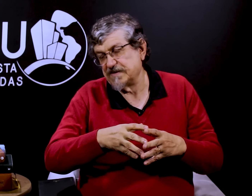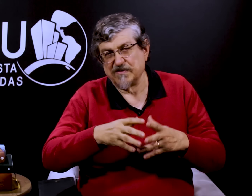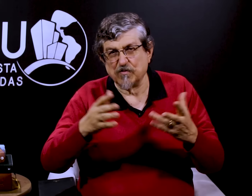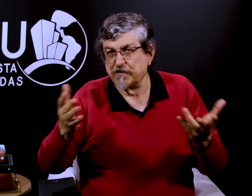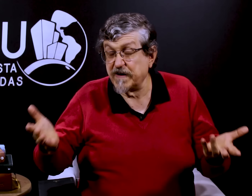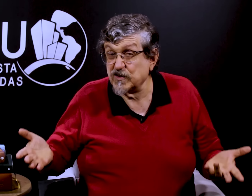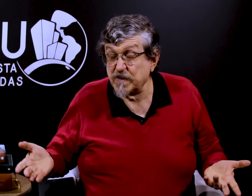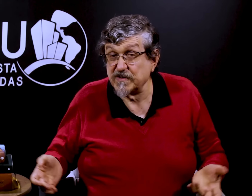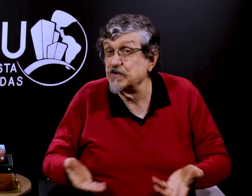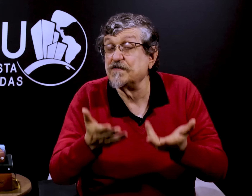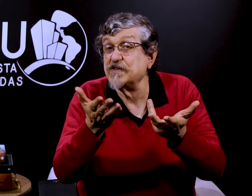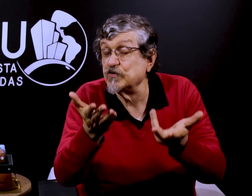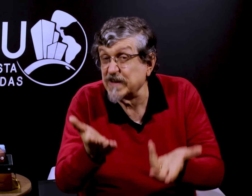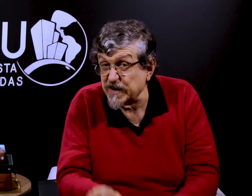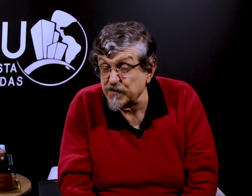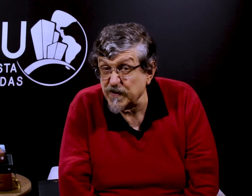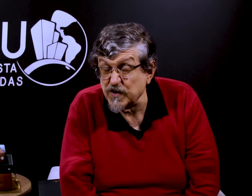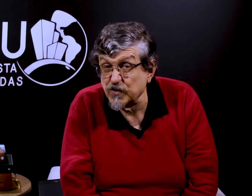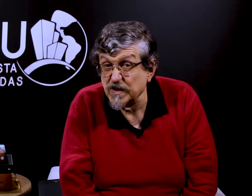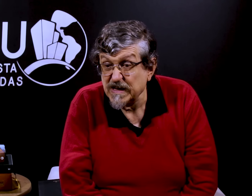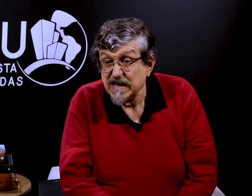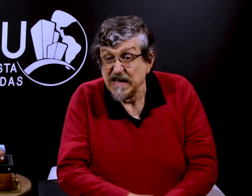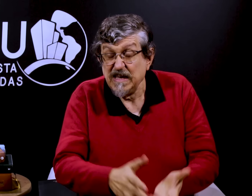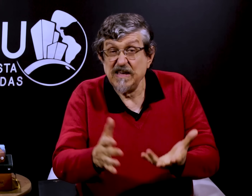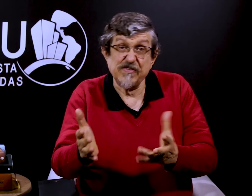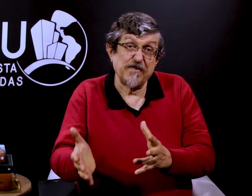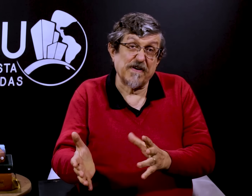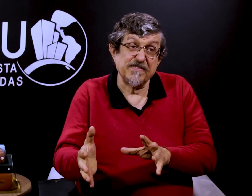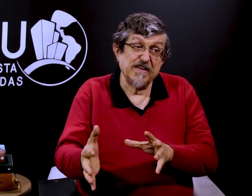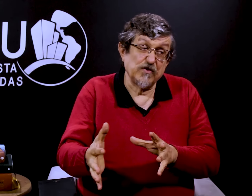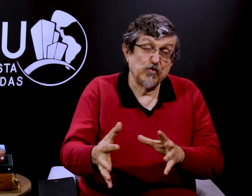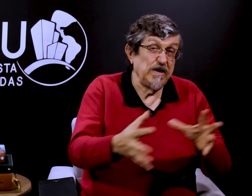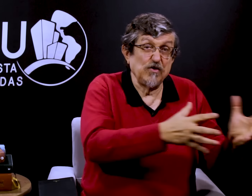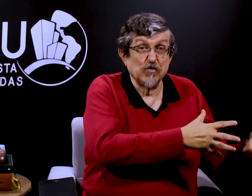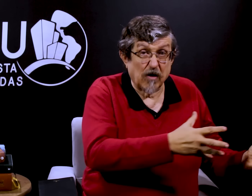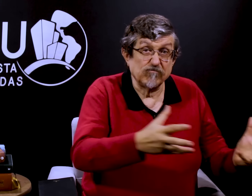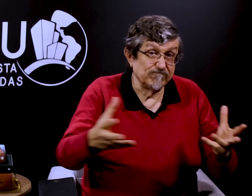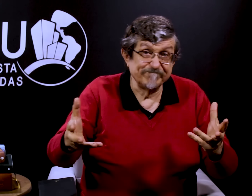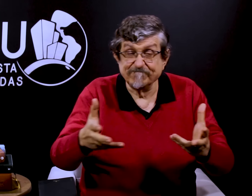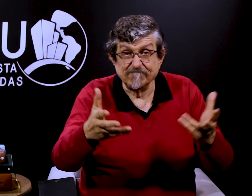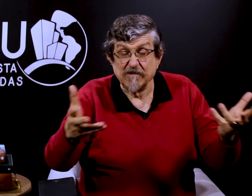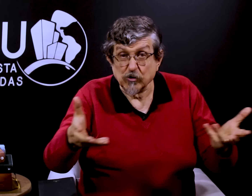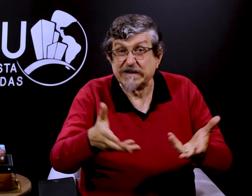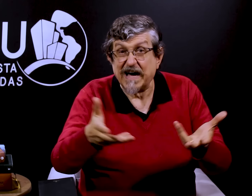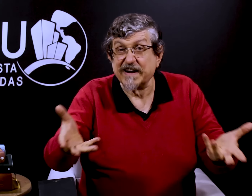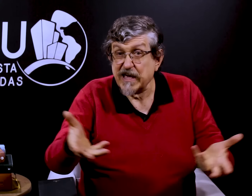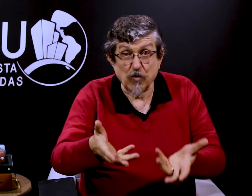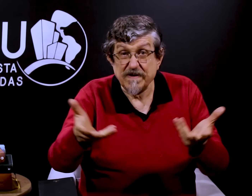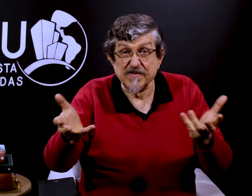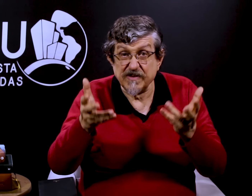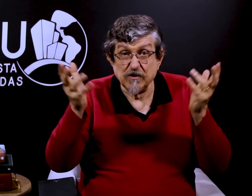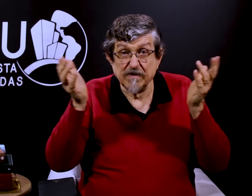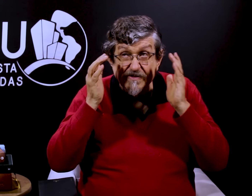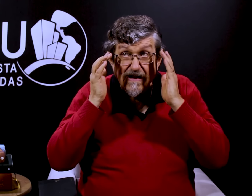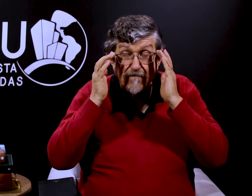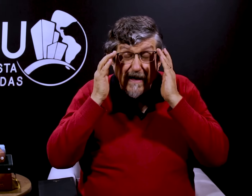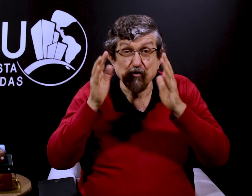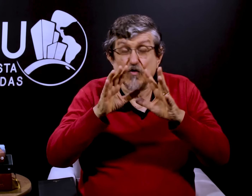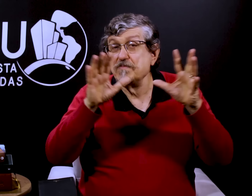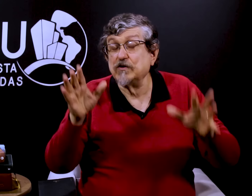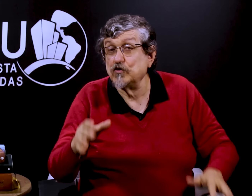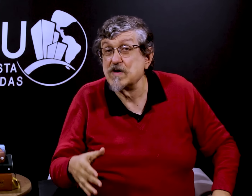se trazia uma oferta especial, às vezes fazia um sacrifício. E se fazia isso indo a um altar reconhecido, esse